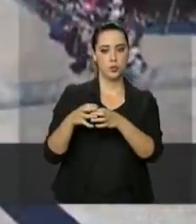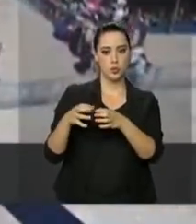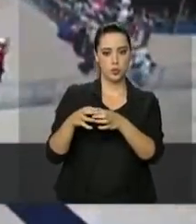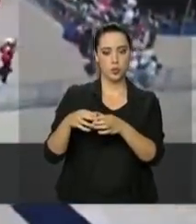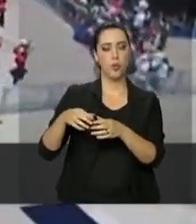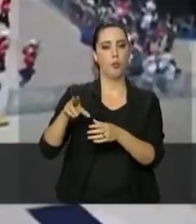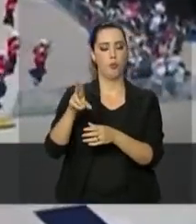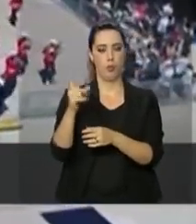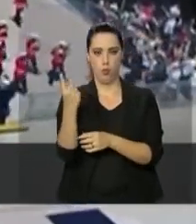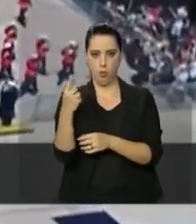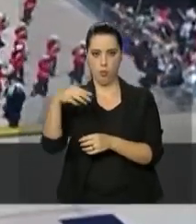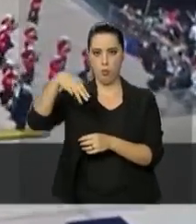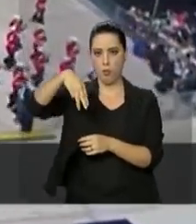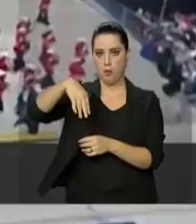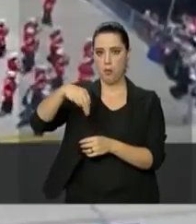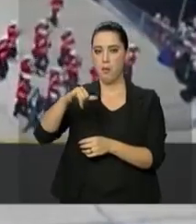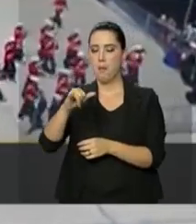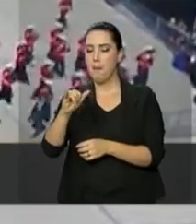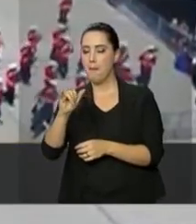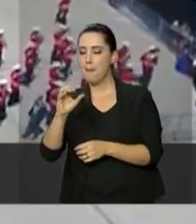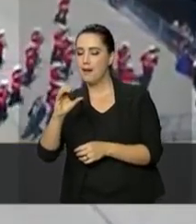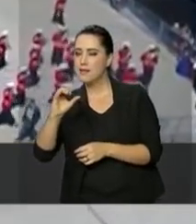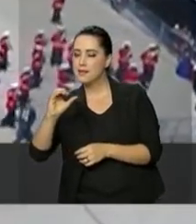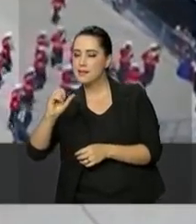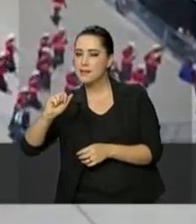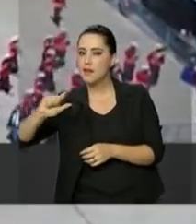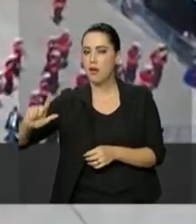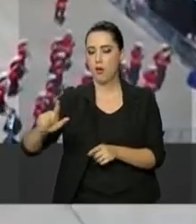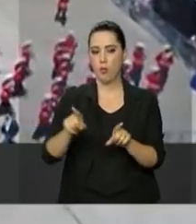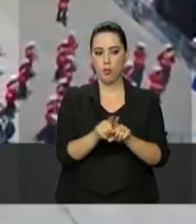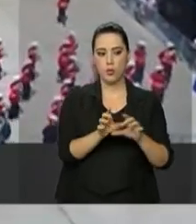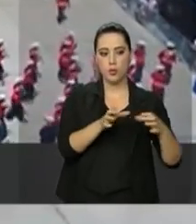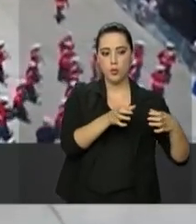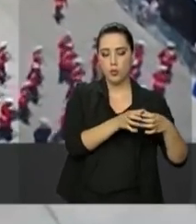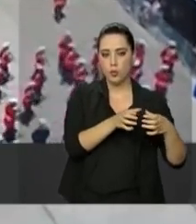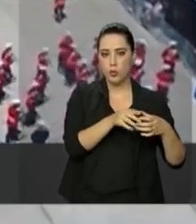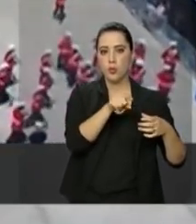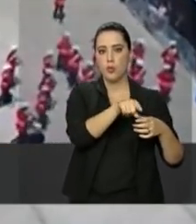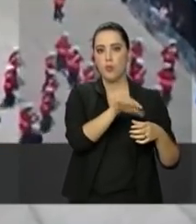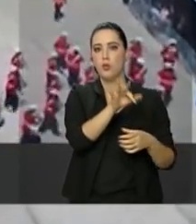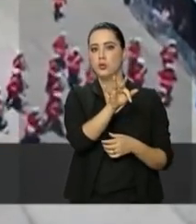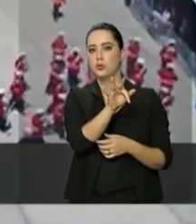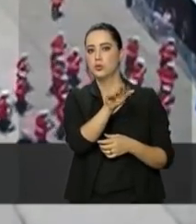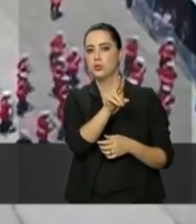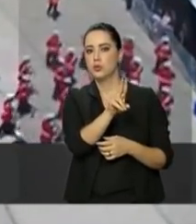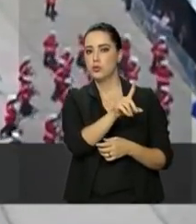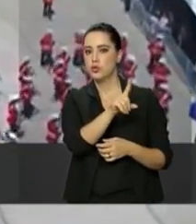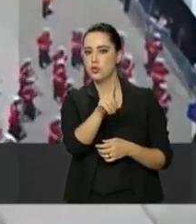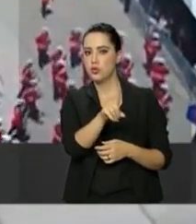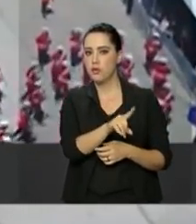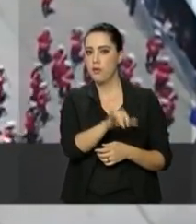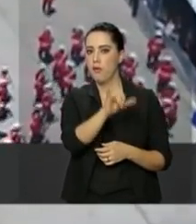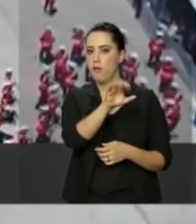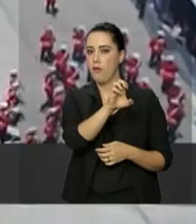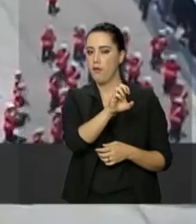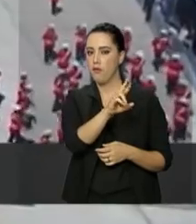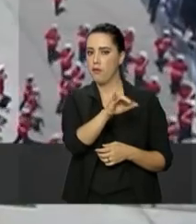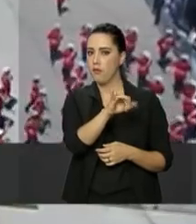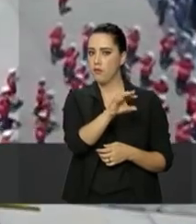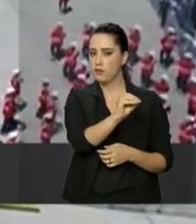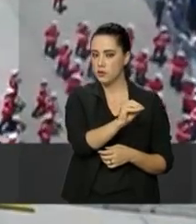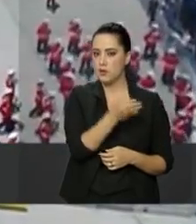marcial e a banda do Grupamento de Fuzileiros Navais de Brasília. Essa que está desfilando junto com a Guarda de Honra é a